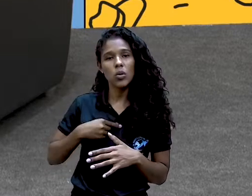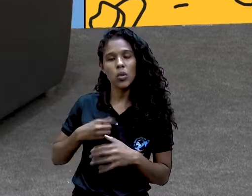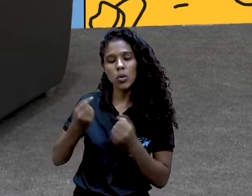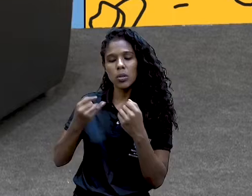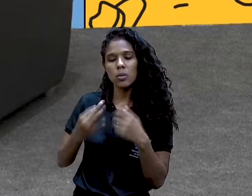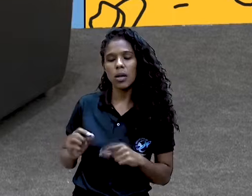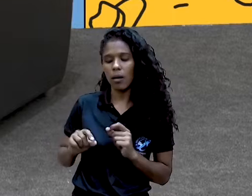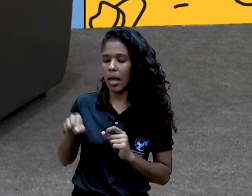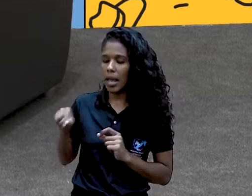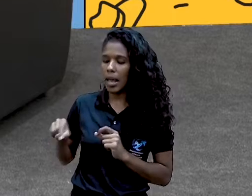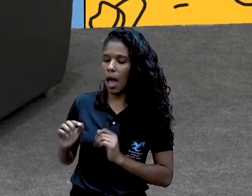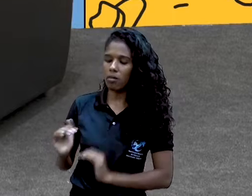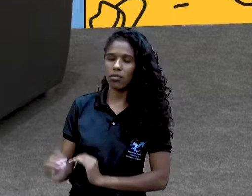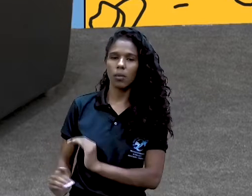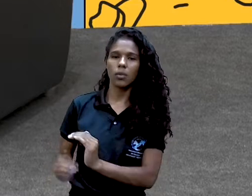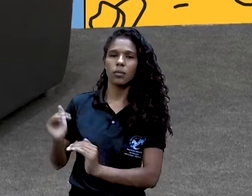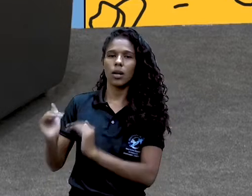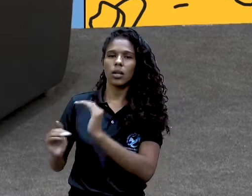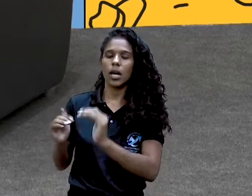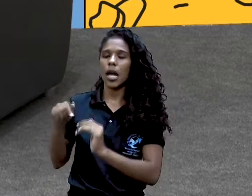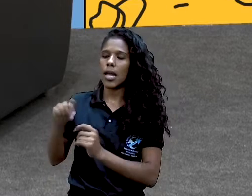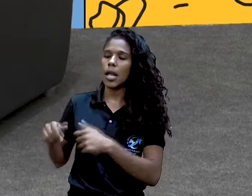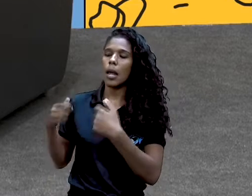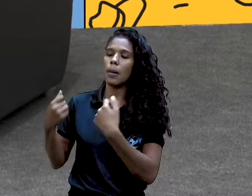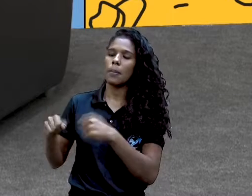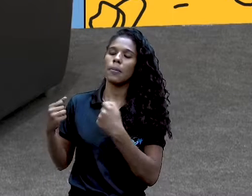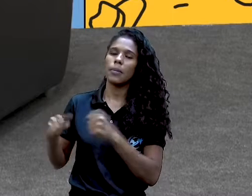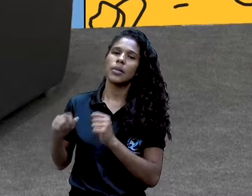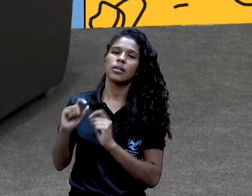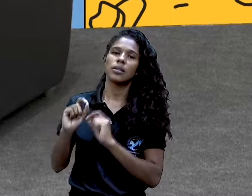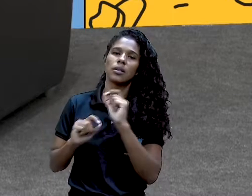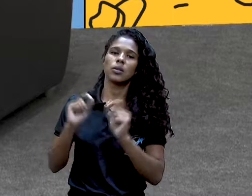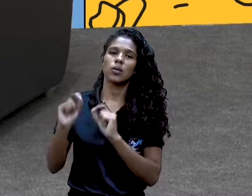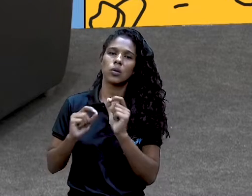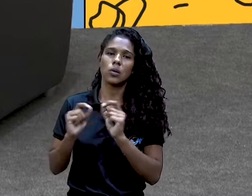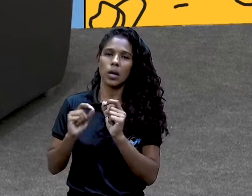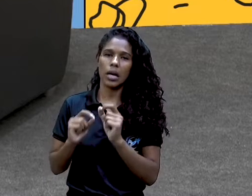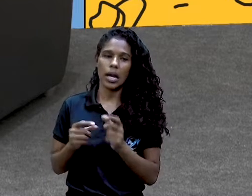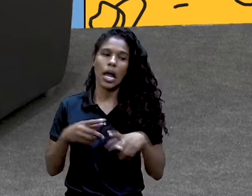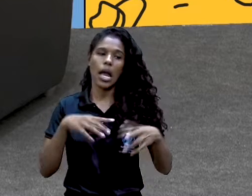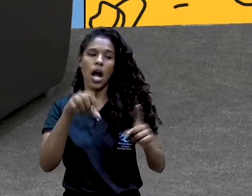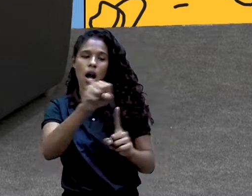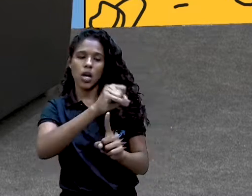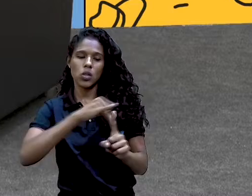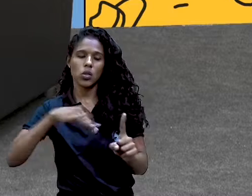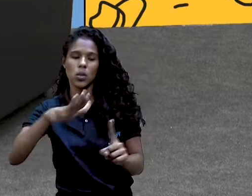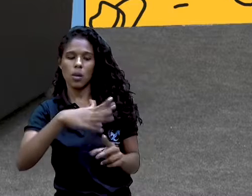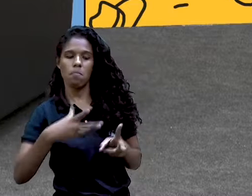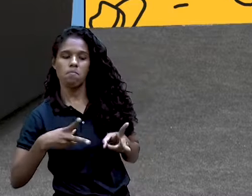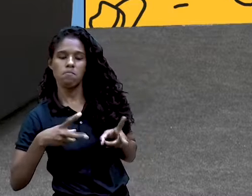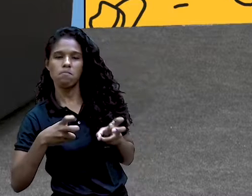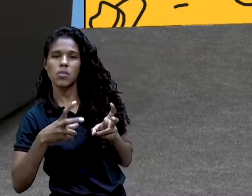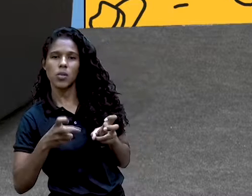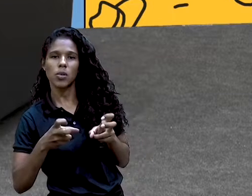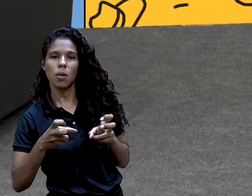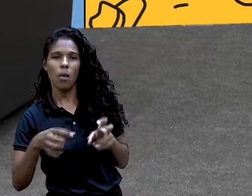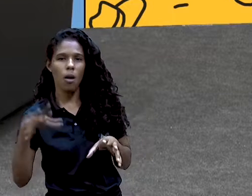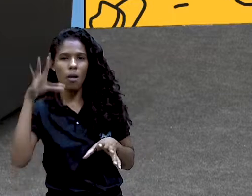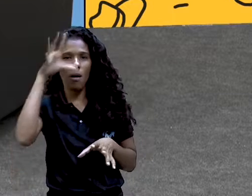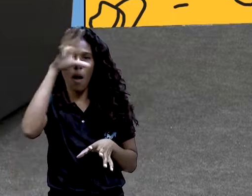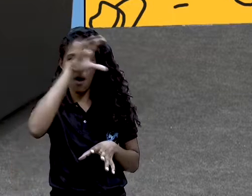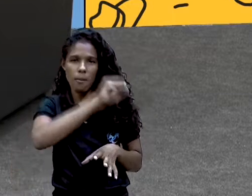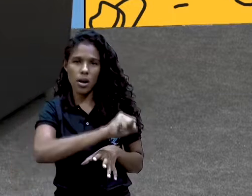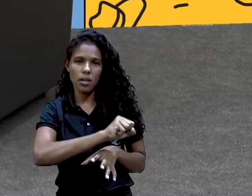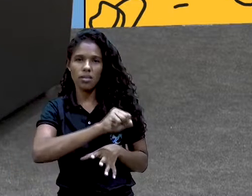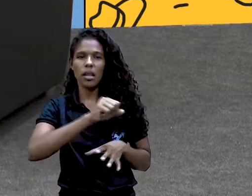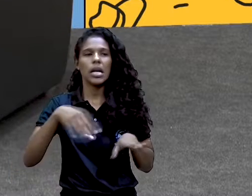ser um adulto empreendedor diante da realidade da vida dela, diante das construções da vida dela. Então, é importante a